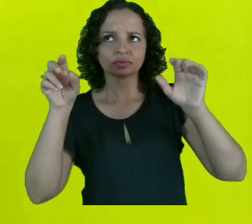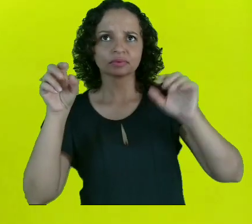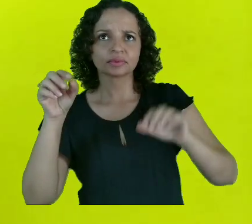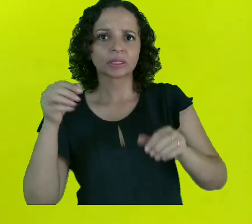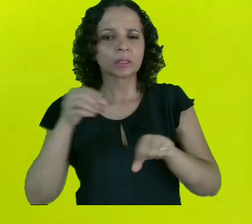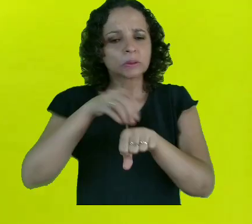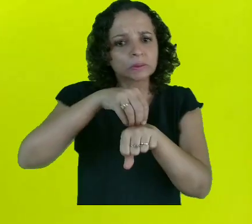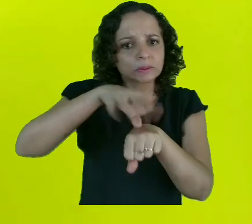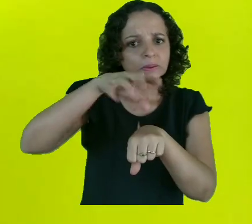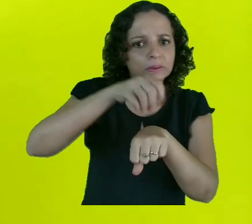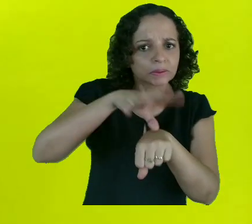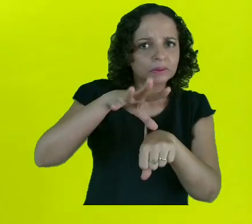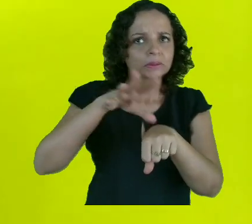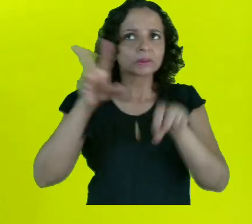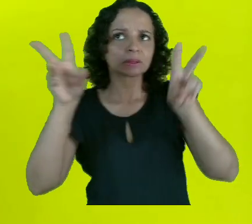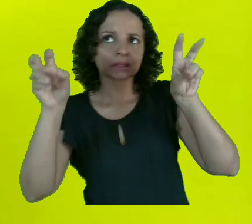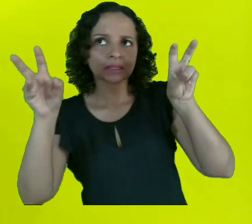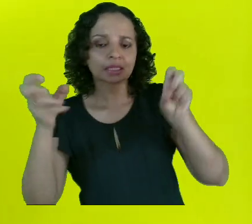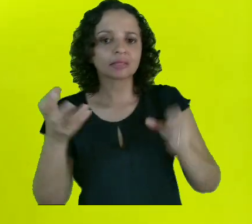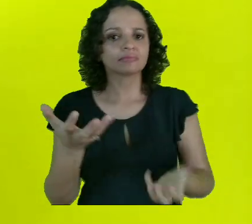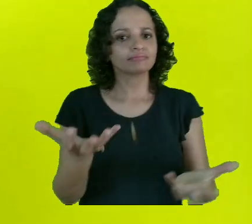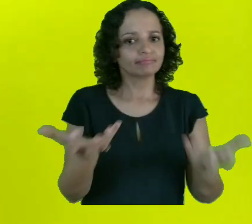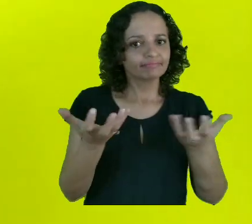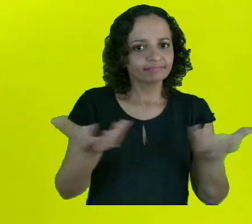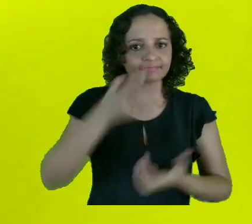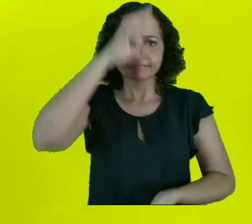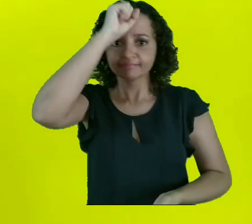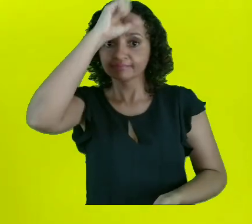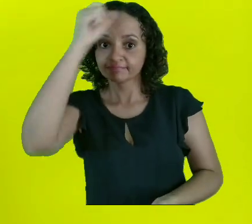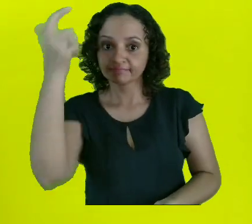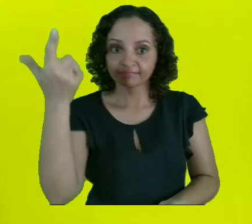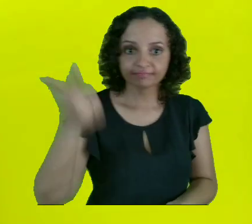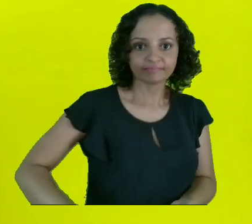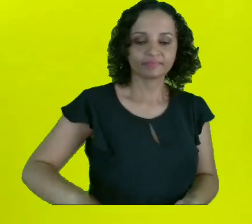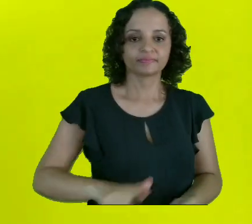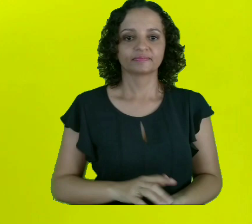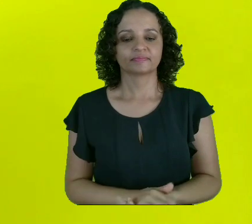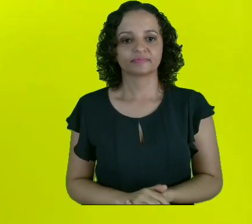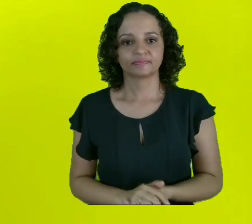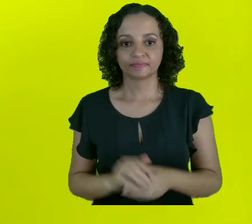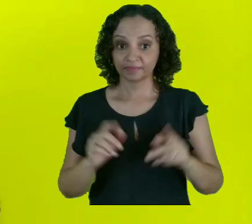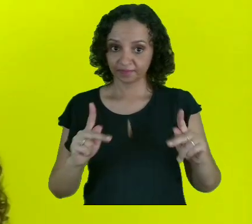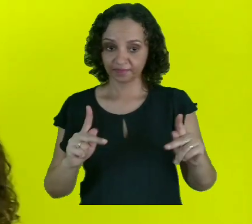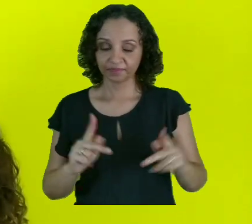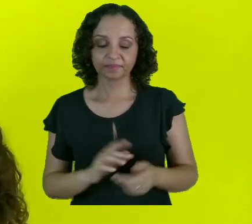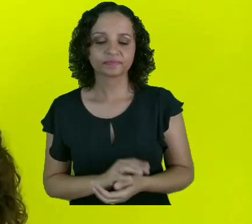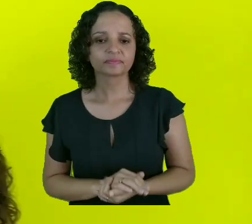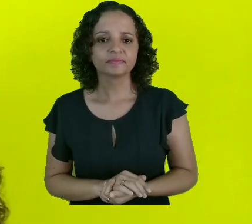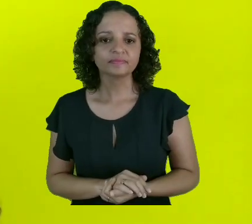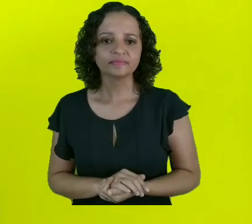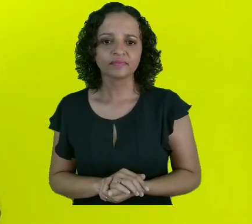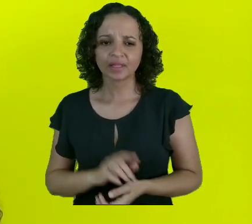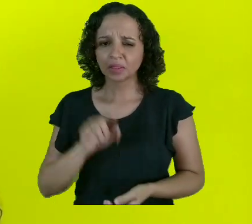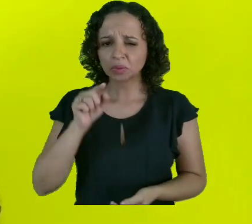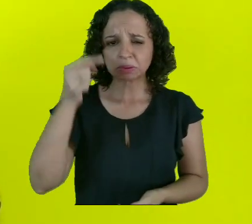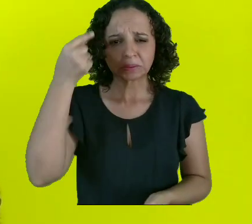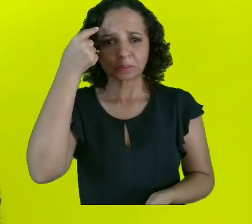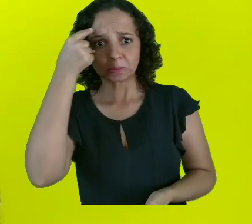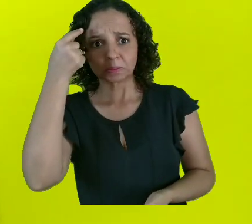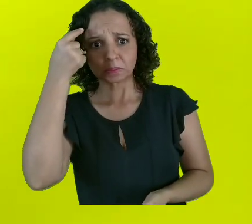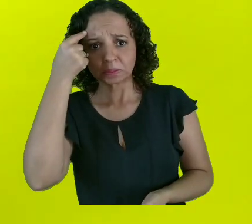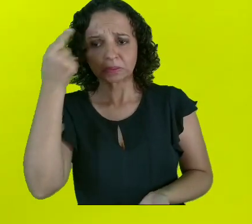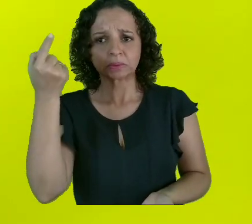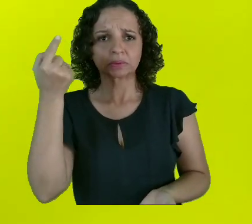que gostaria de saber um pouco mais. Ok? Então, vamos lá. Se você for analisar